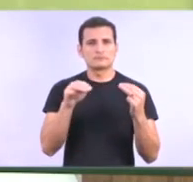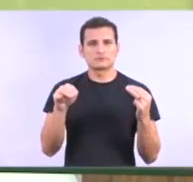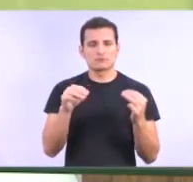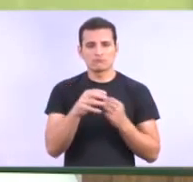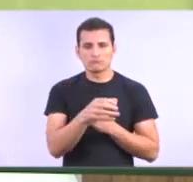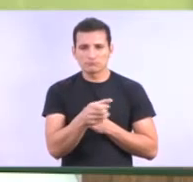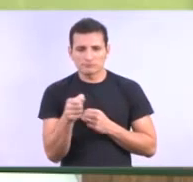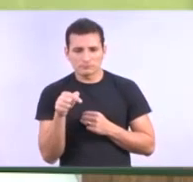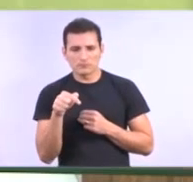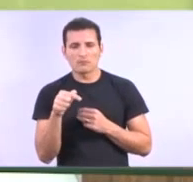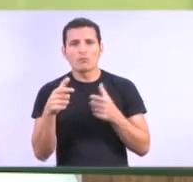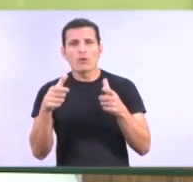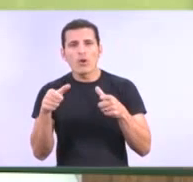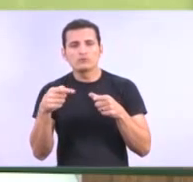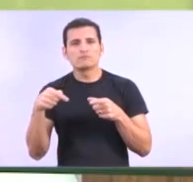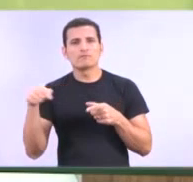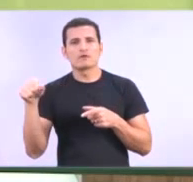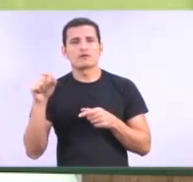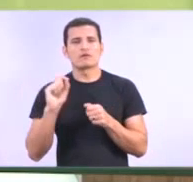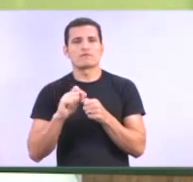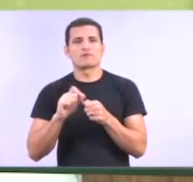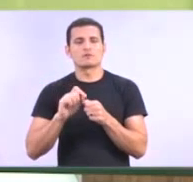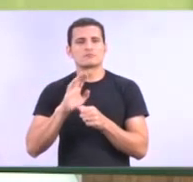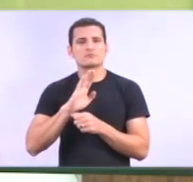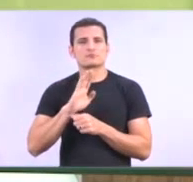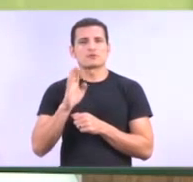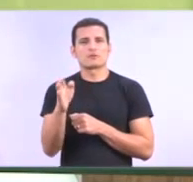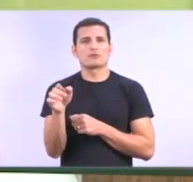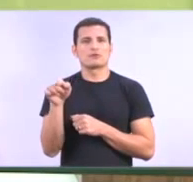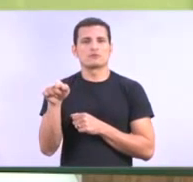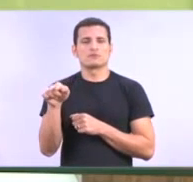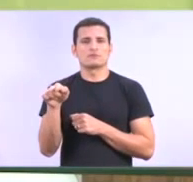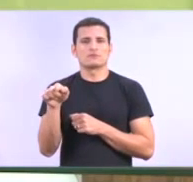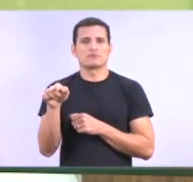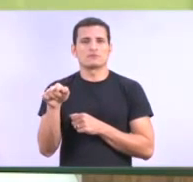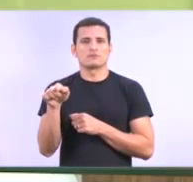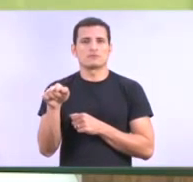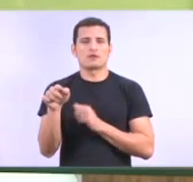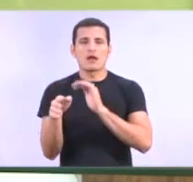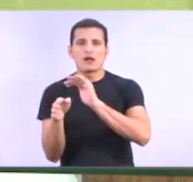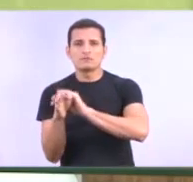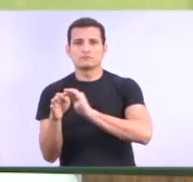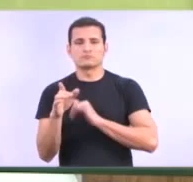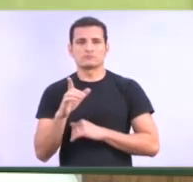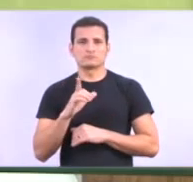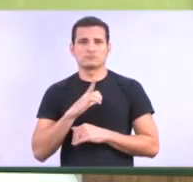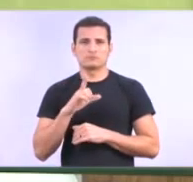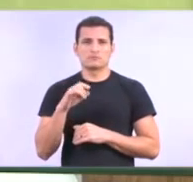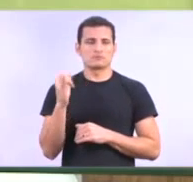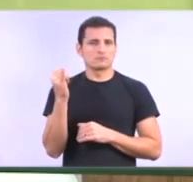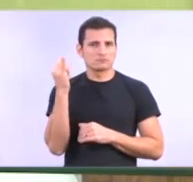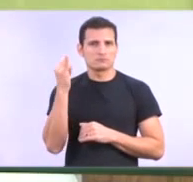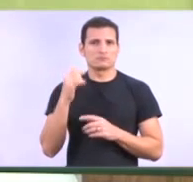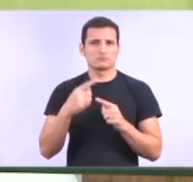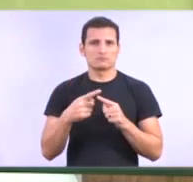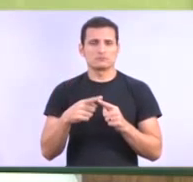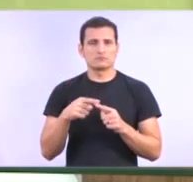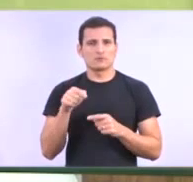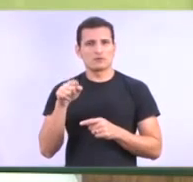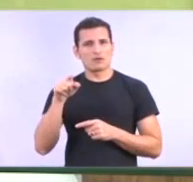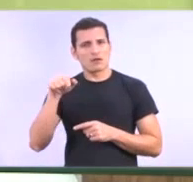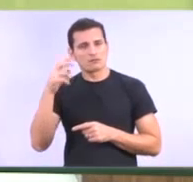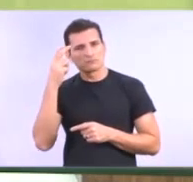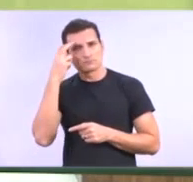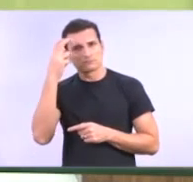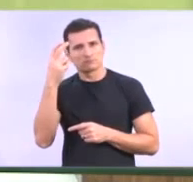e faz então a transmissão diretamente para aquela porta que existe, né? Então, isso é muito importante porque é um dispositivo